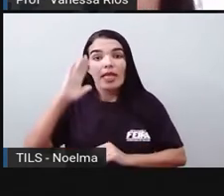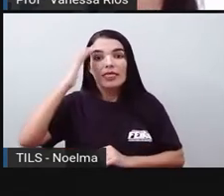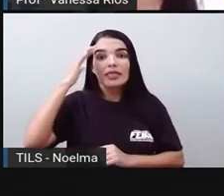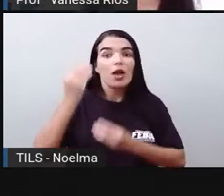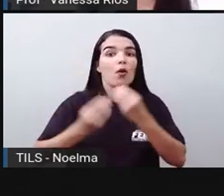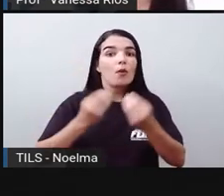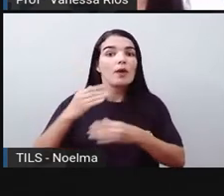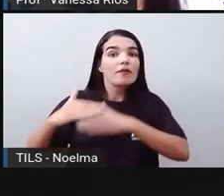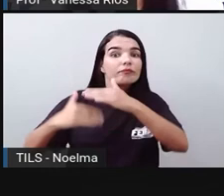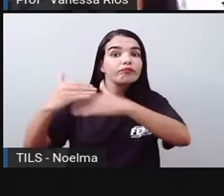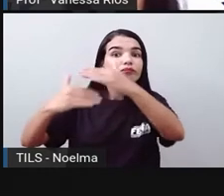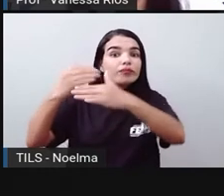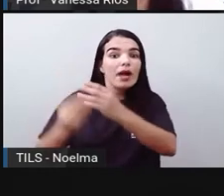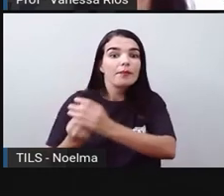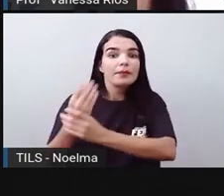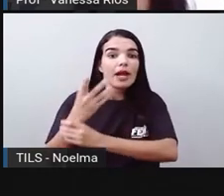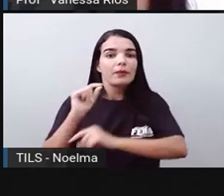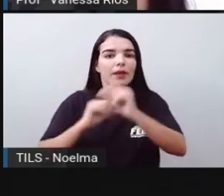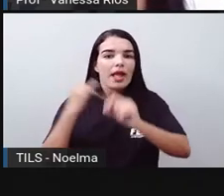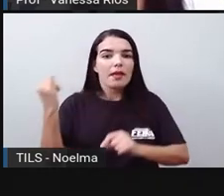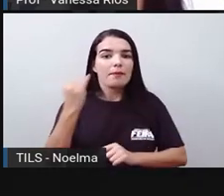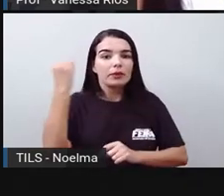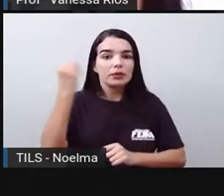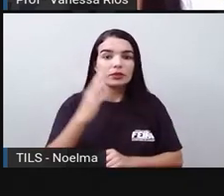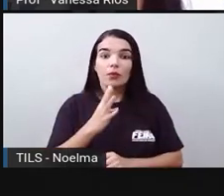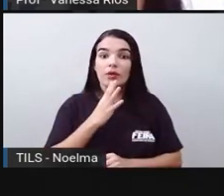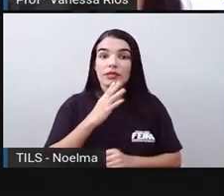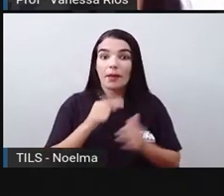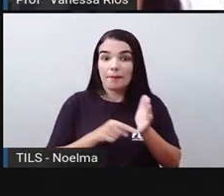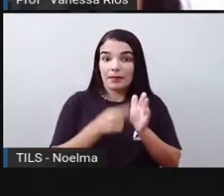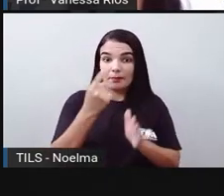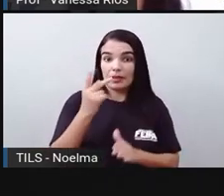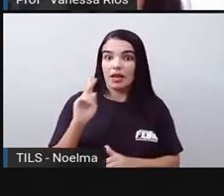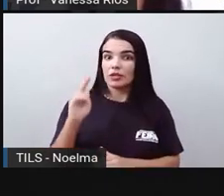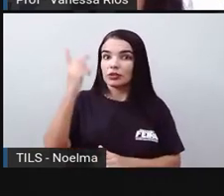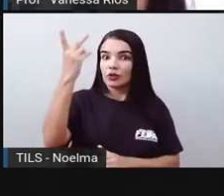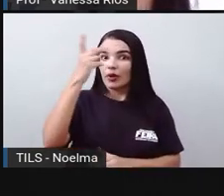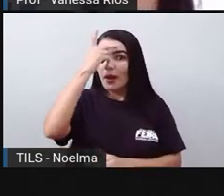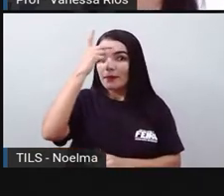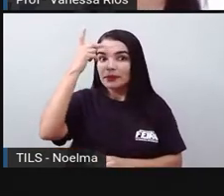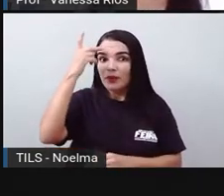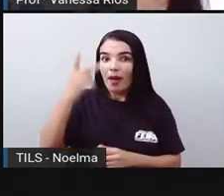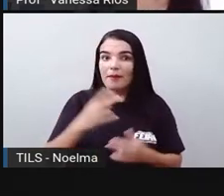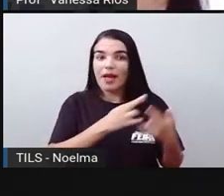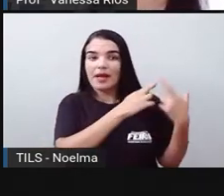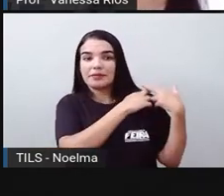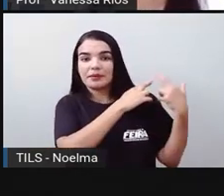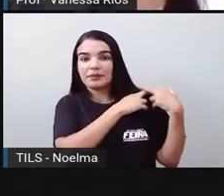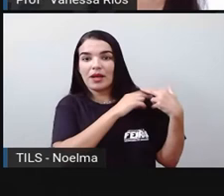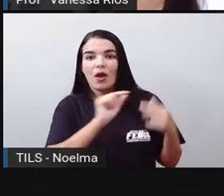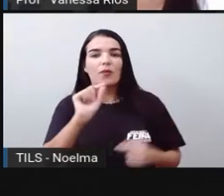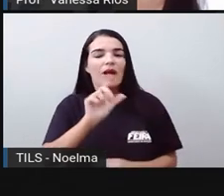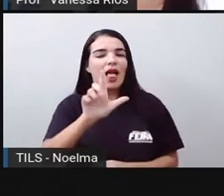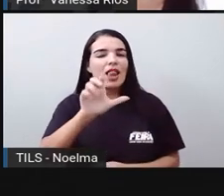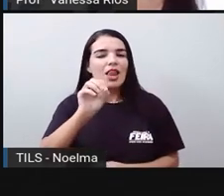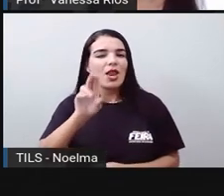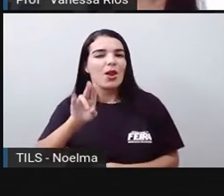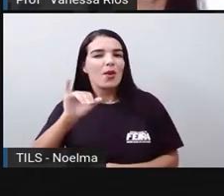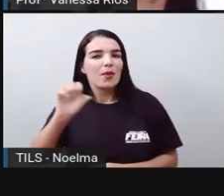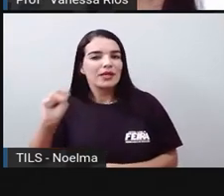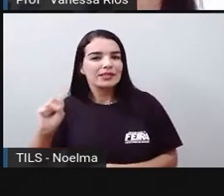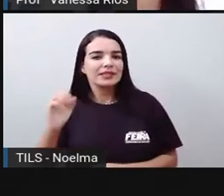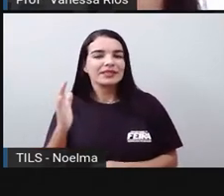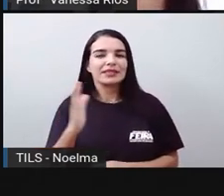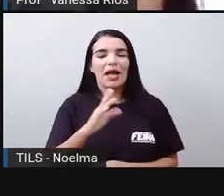como esse sistema foi criado, a gente precisa conhecer um pouquinho da história do seu fundador, que é Louis